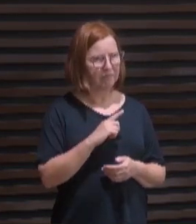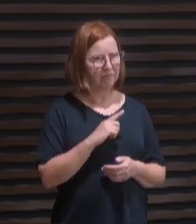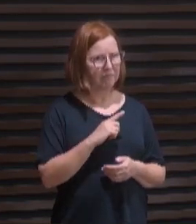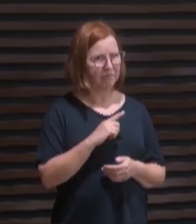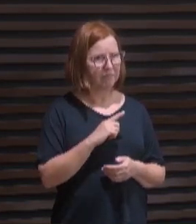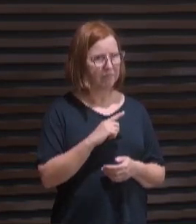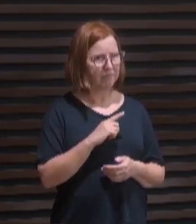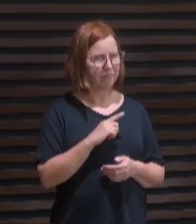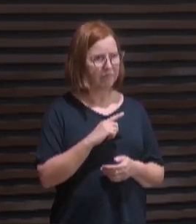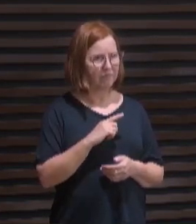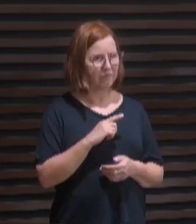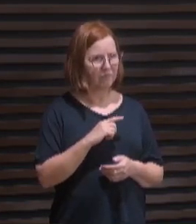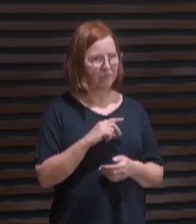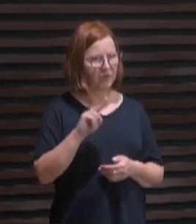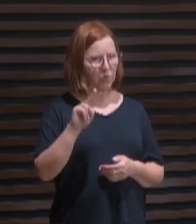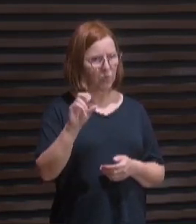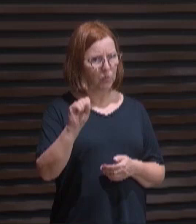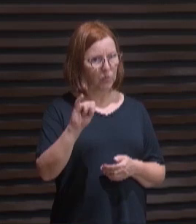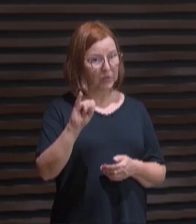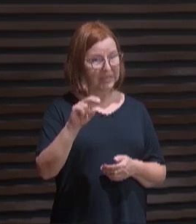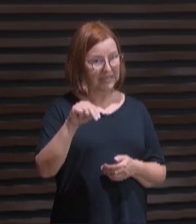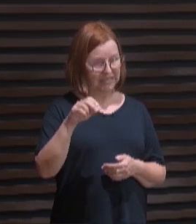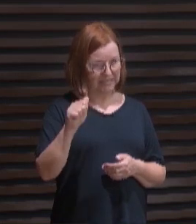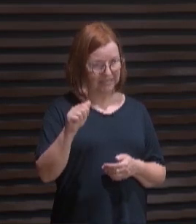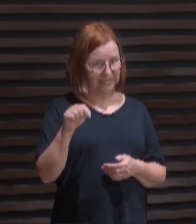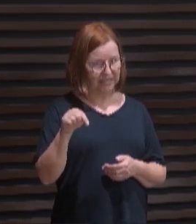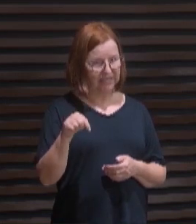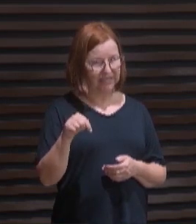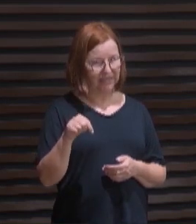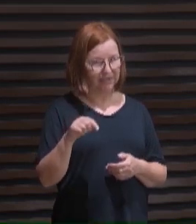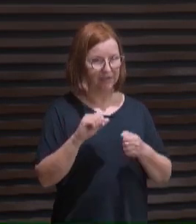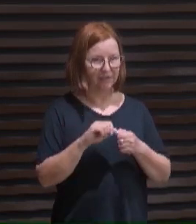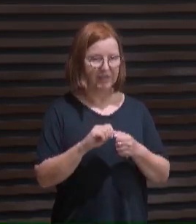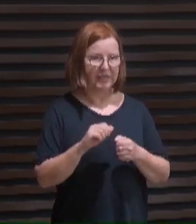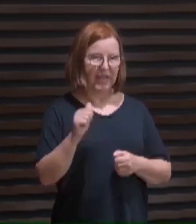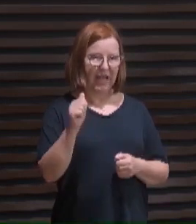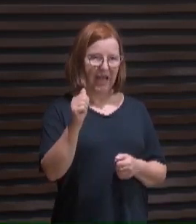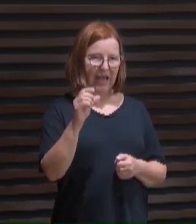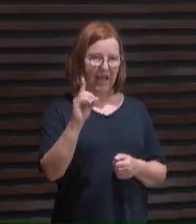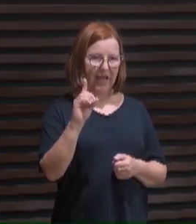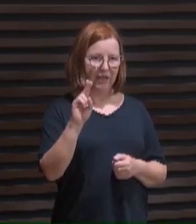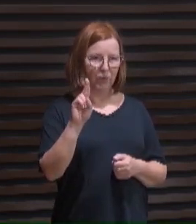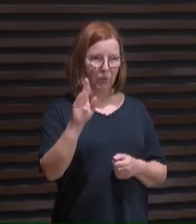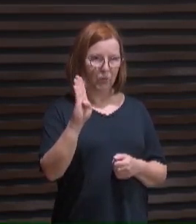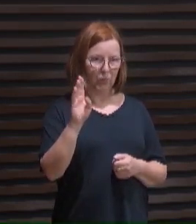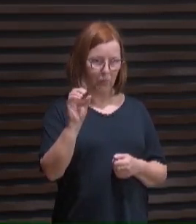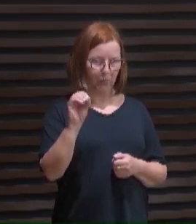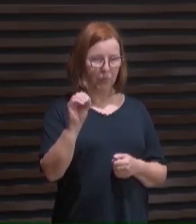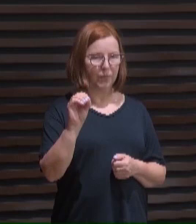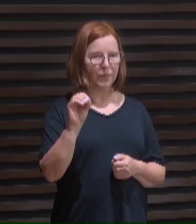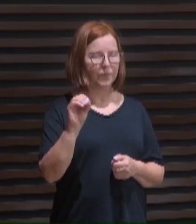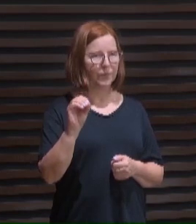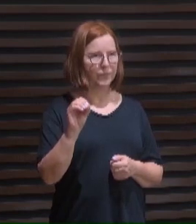usina de compostagem aqui, onde ele fazia adubo, e tinham aquelas leiras